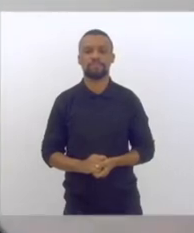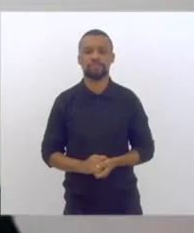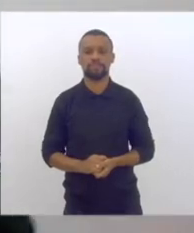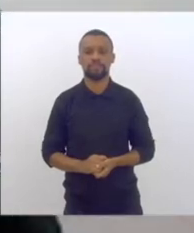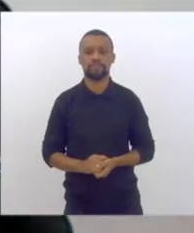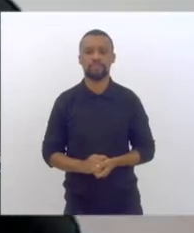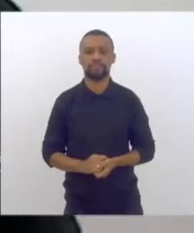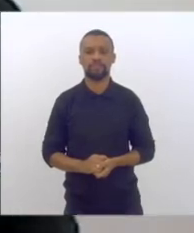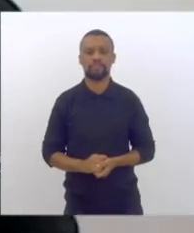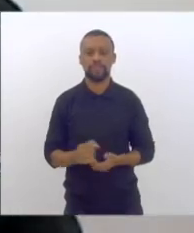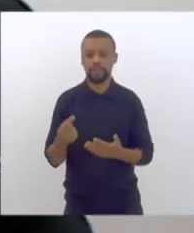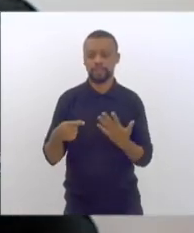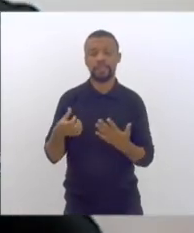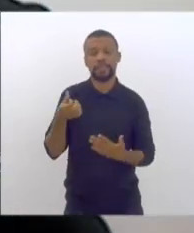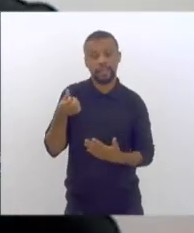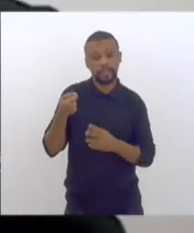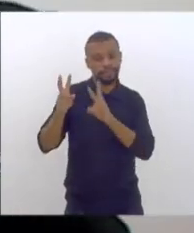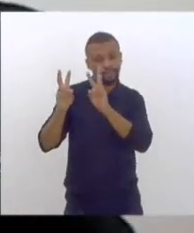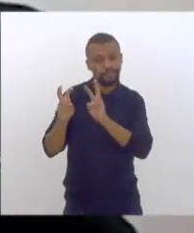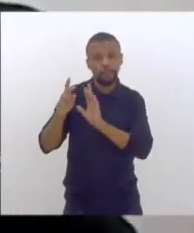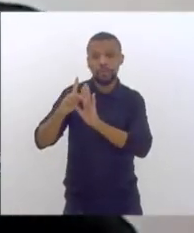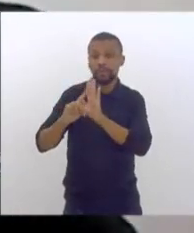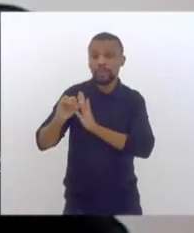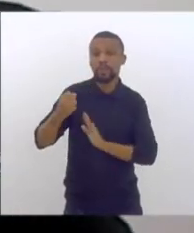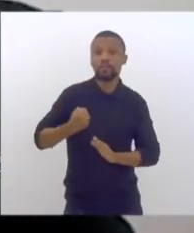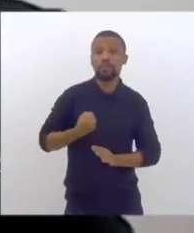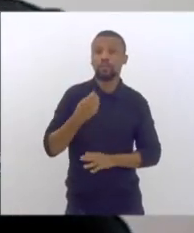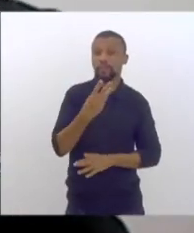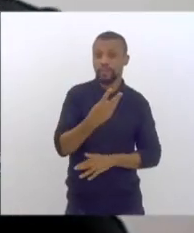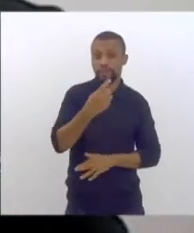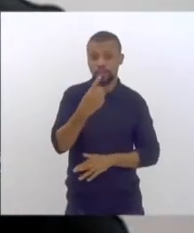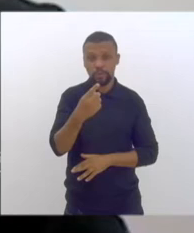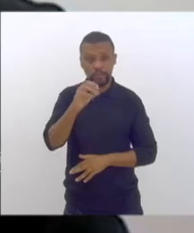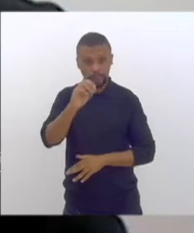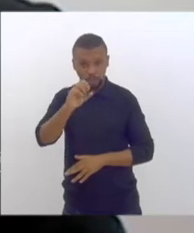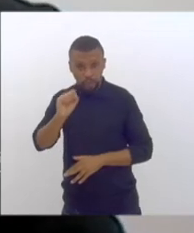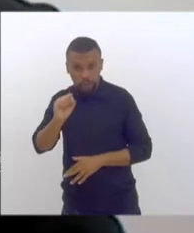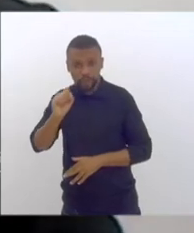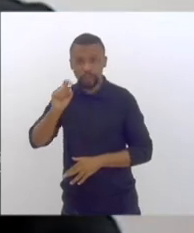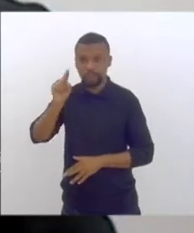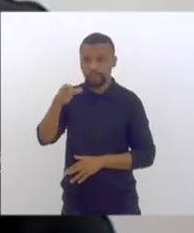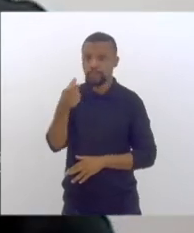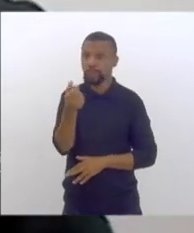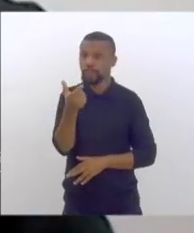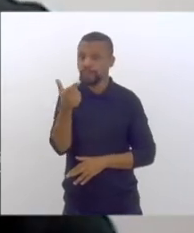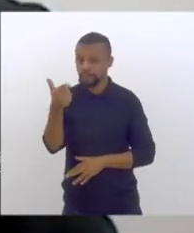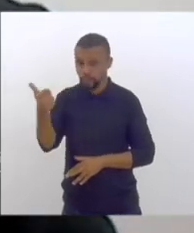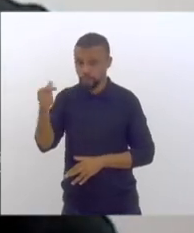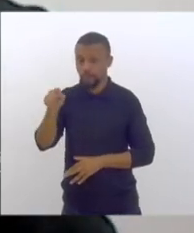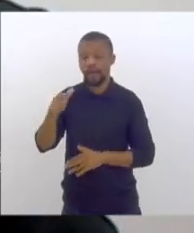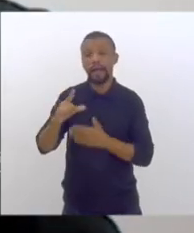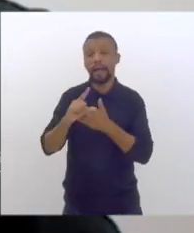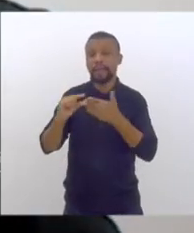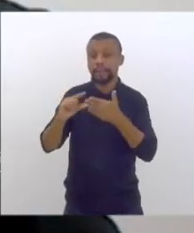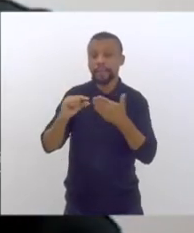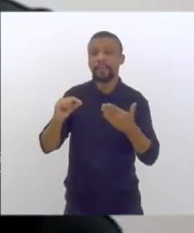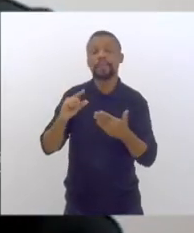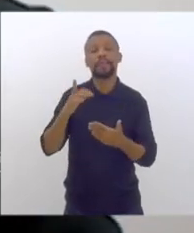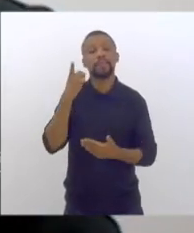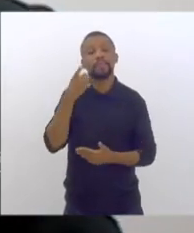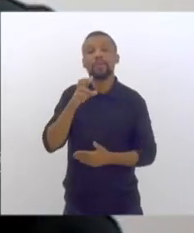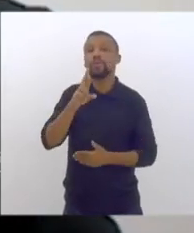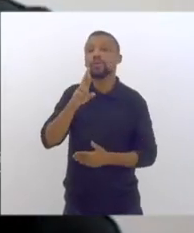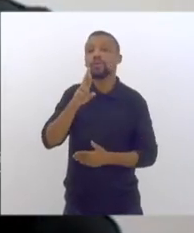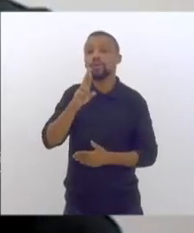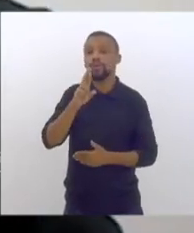no item 6 da pauta projeto de lei nº 48 0421 Deputado Rodrigo Amorim que estabelece normas